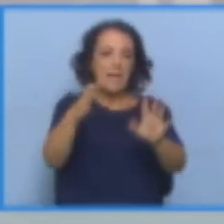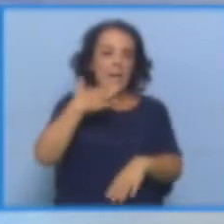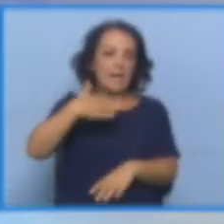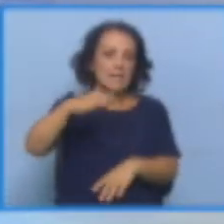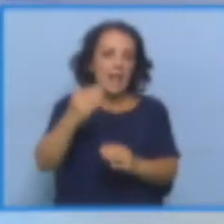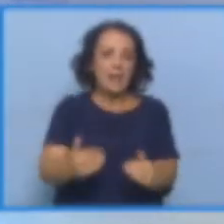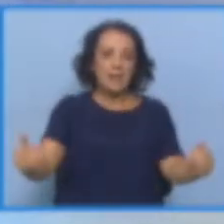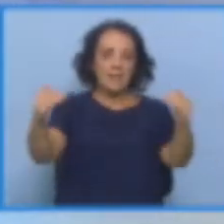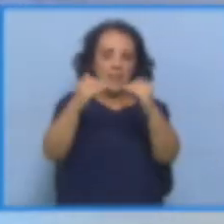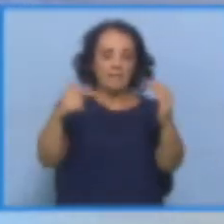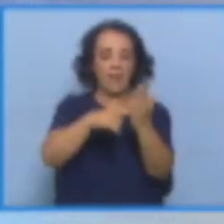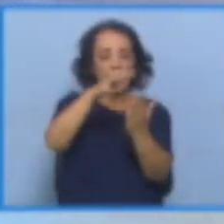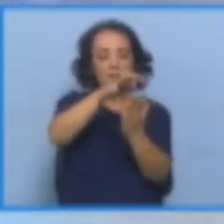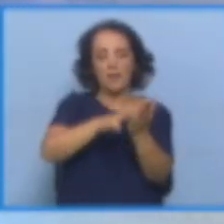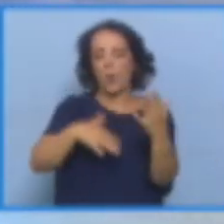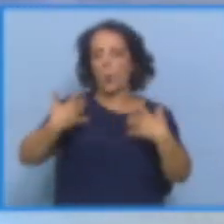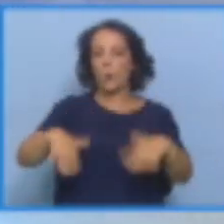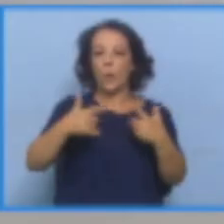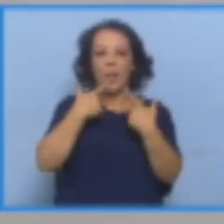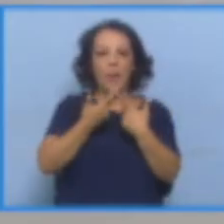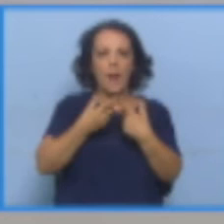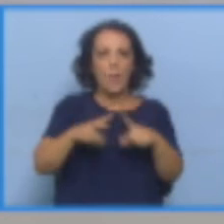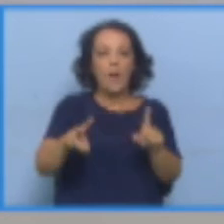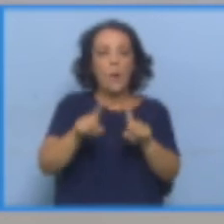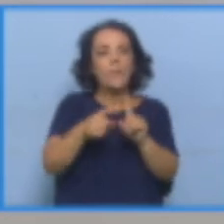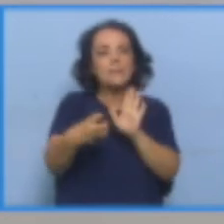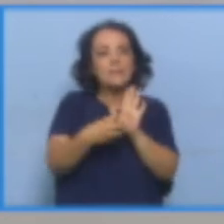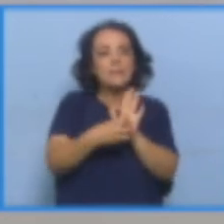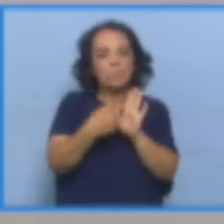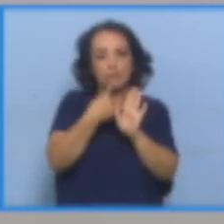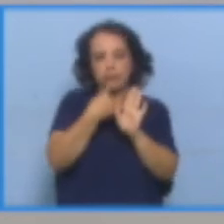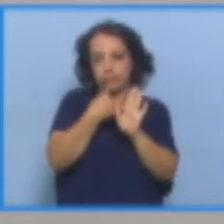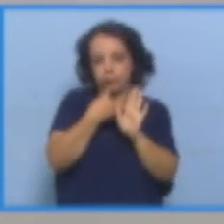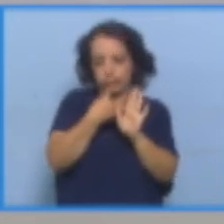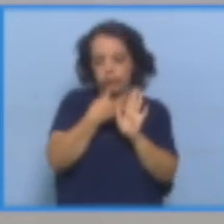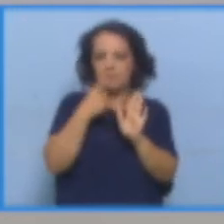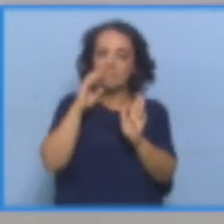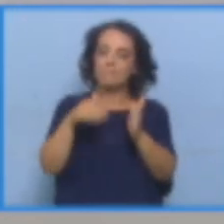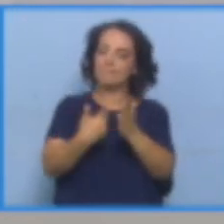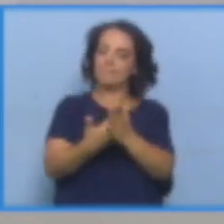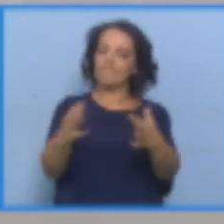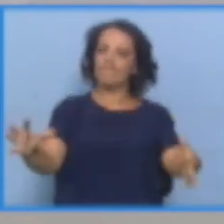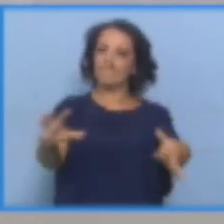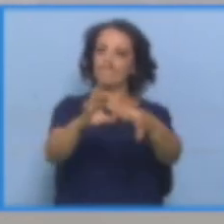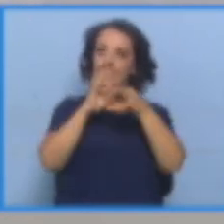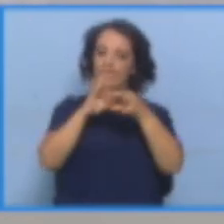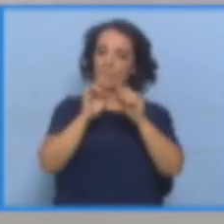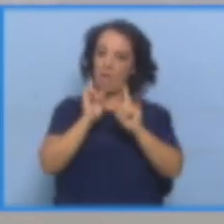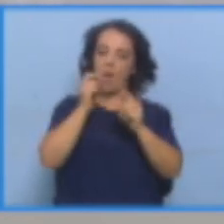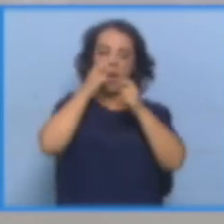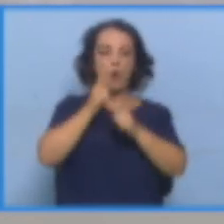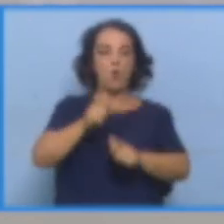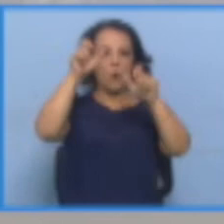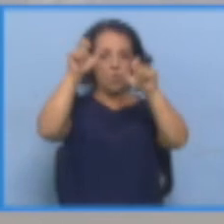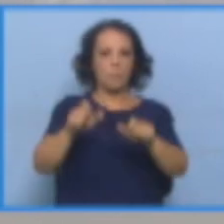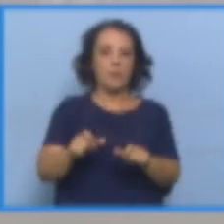O texto está cheio de uma linguagem simbólica que nos mostra que esta complementaridade homem-mulher é uma questão de humanização, que